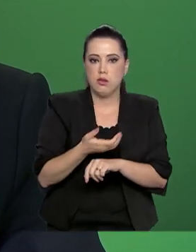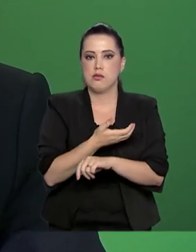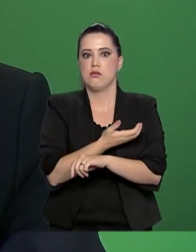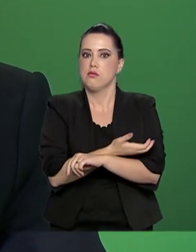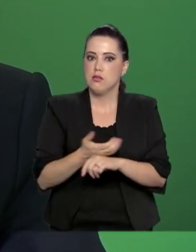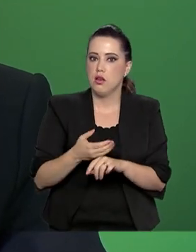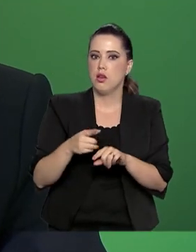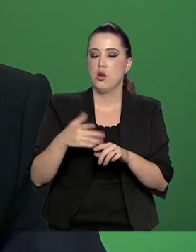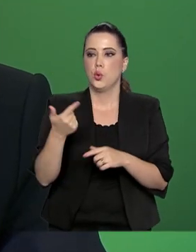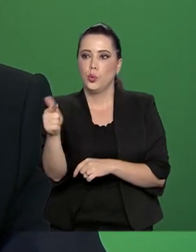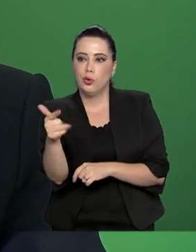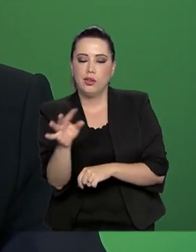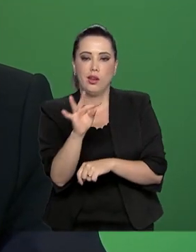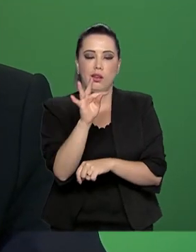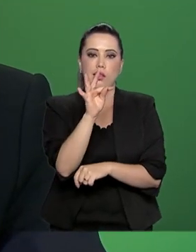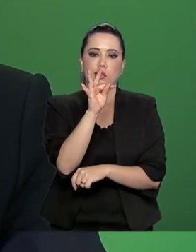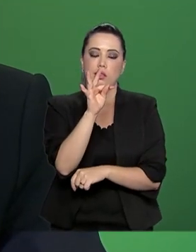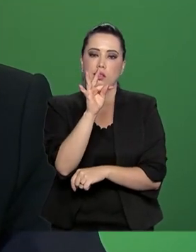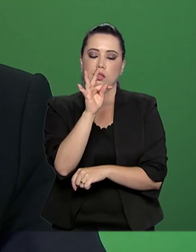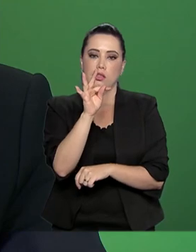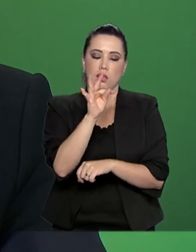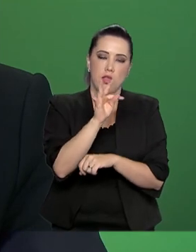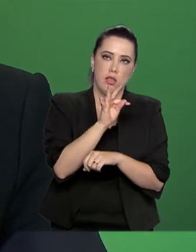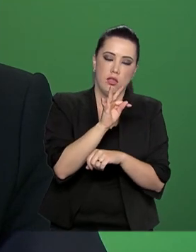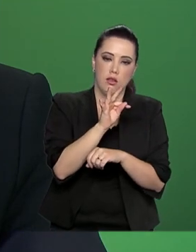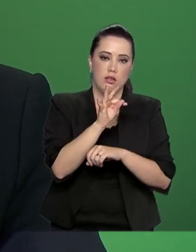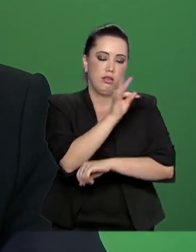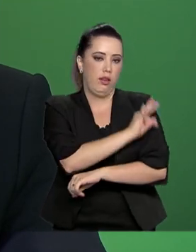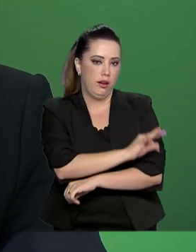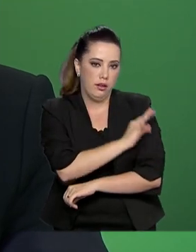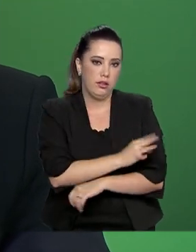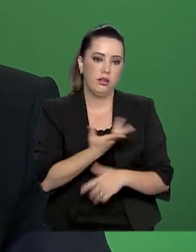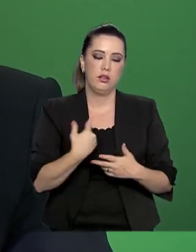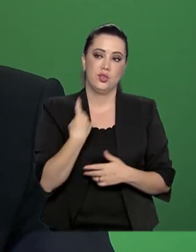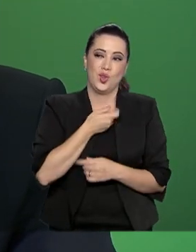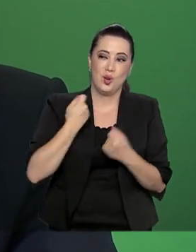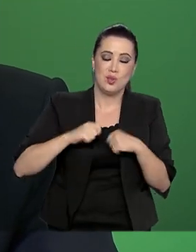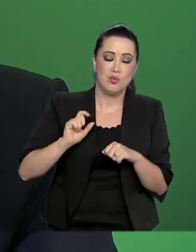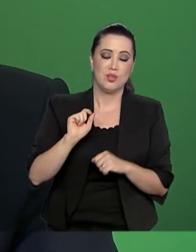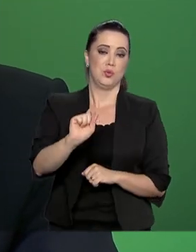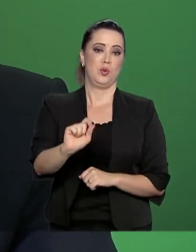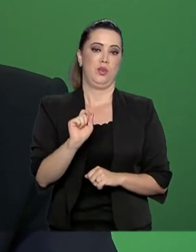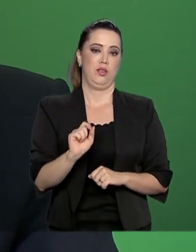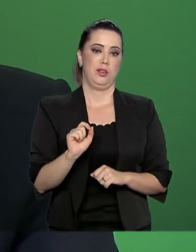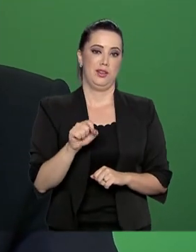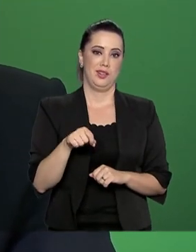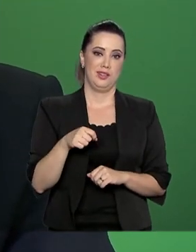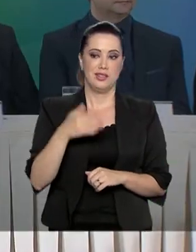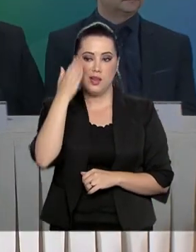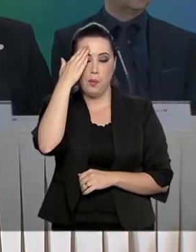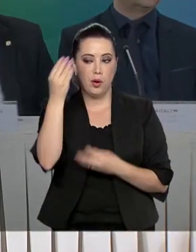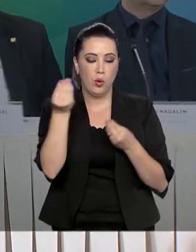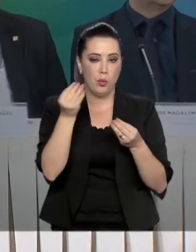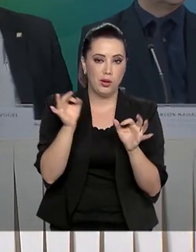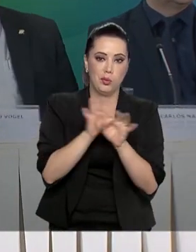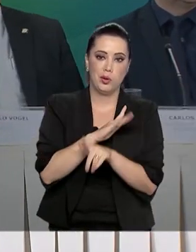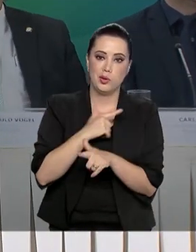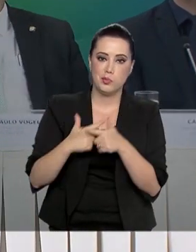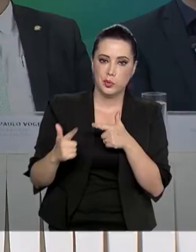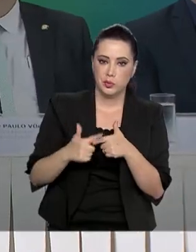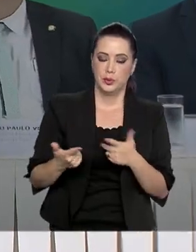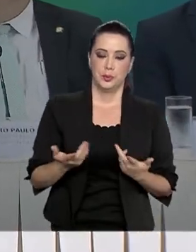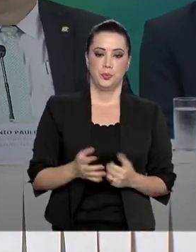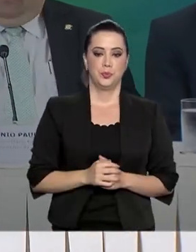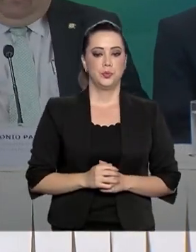Então, o que nós precisamos? Ir atrás desses gargalos. O ministro